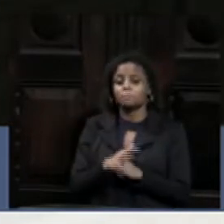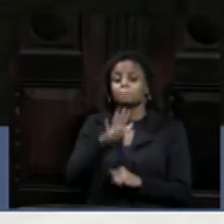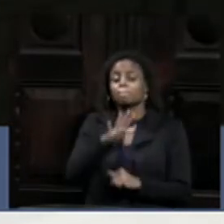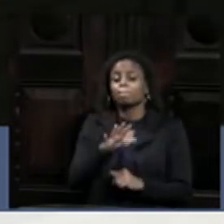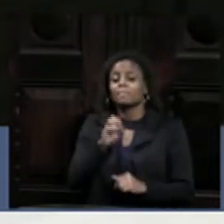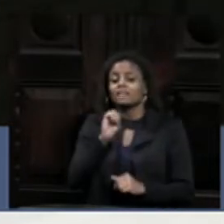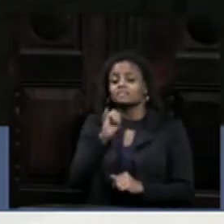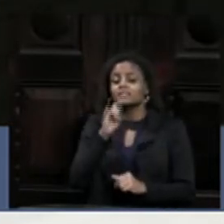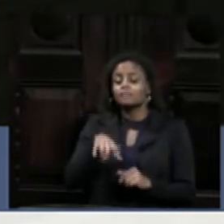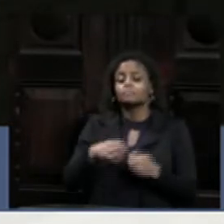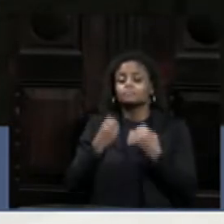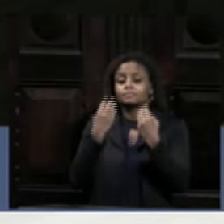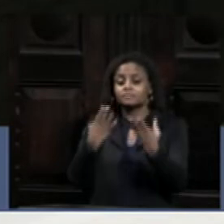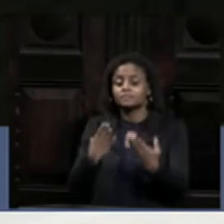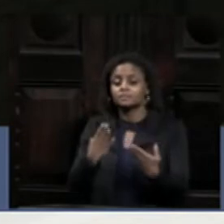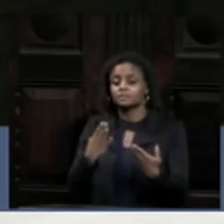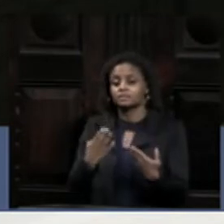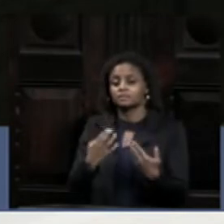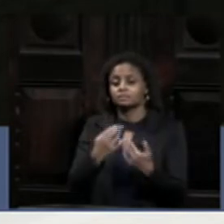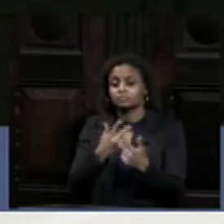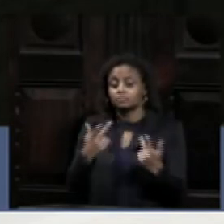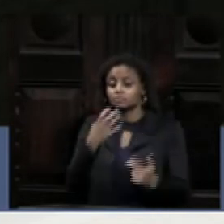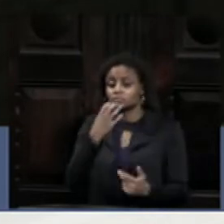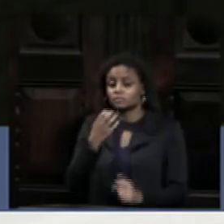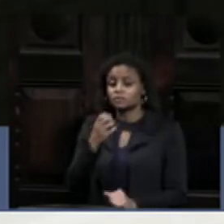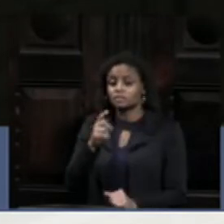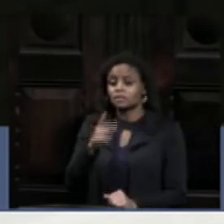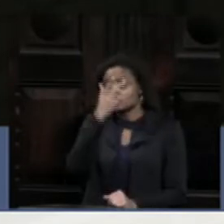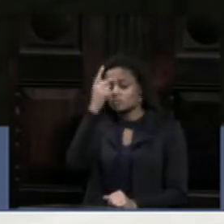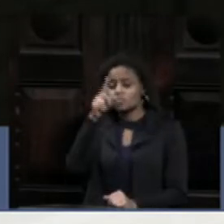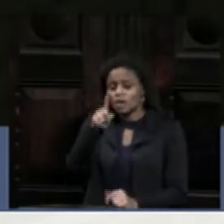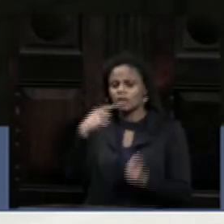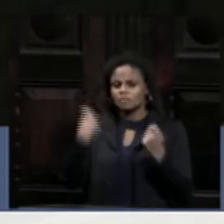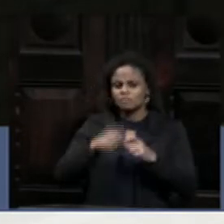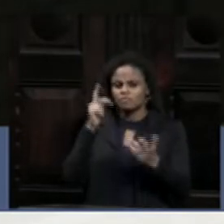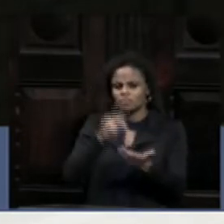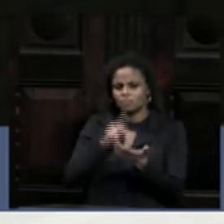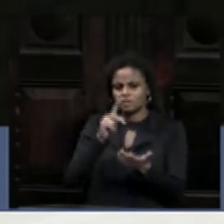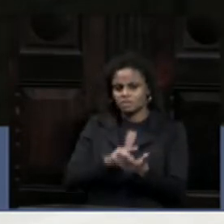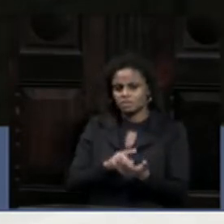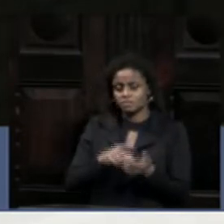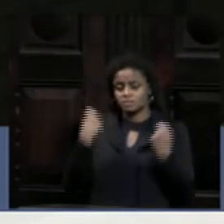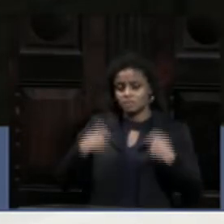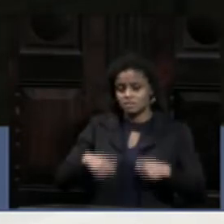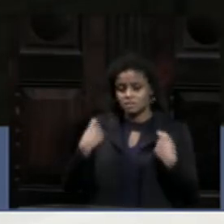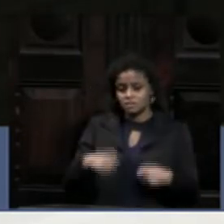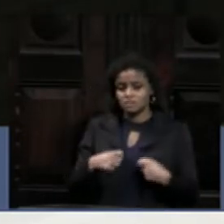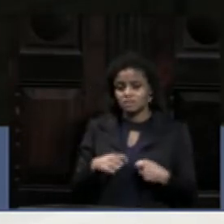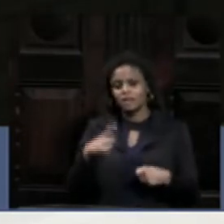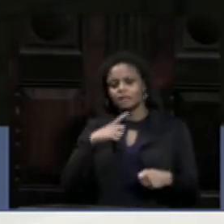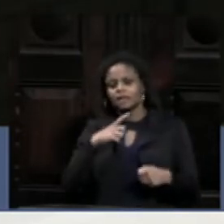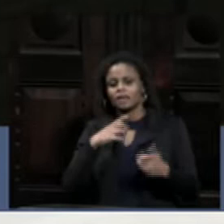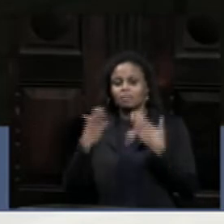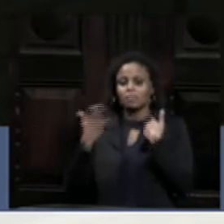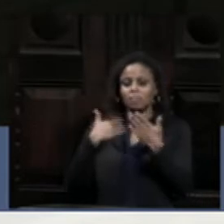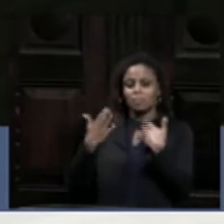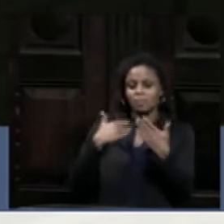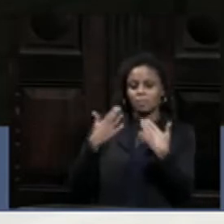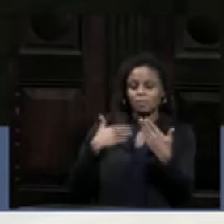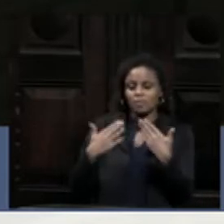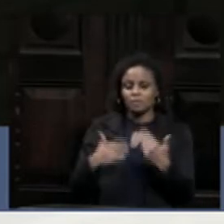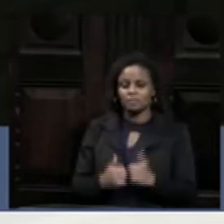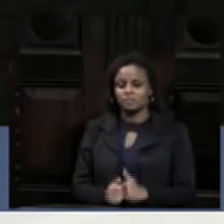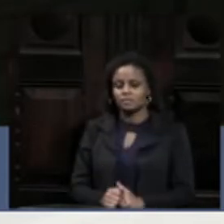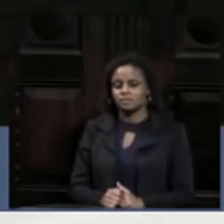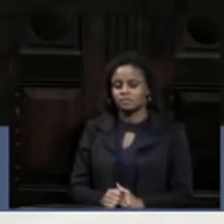um benefício para quem verdadeiramente necessita, vem esse debatezinho. Ao governador, não